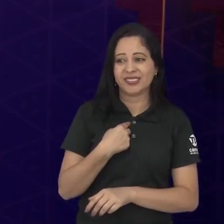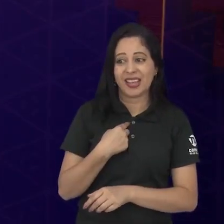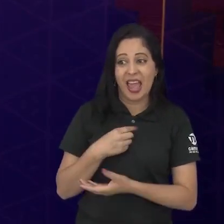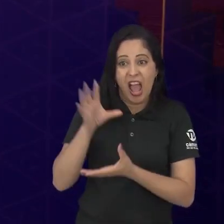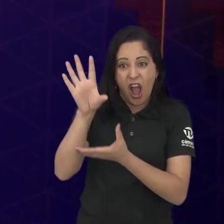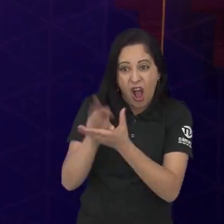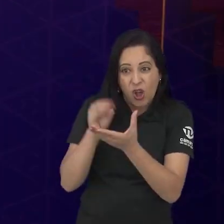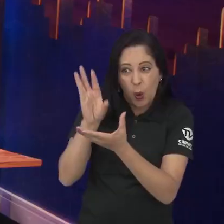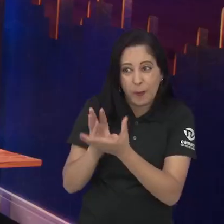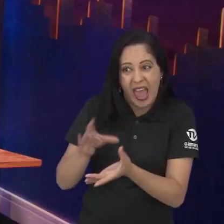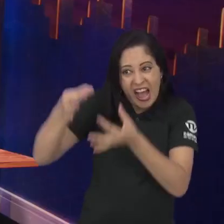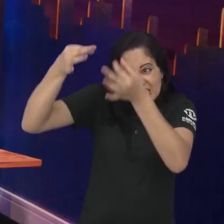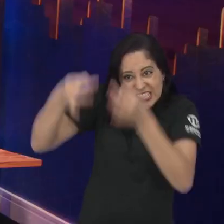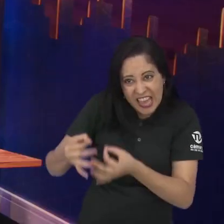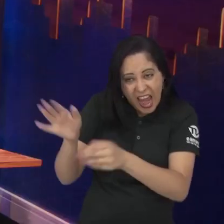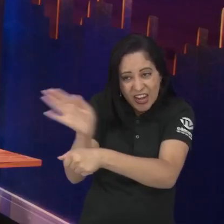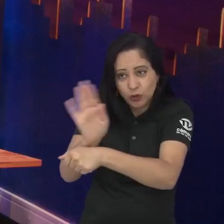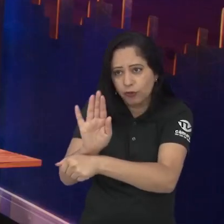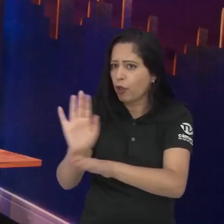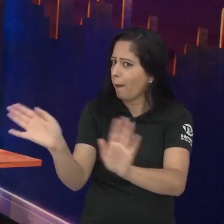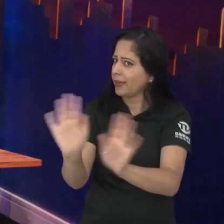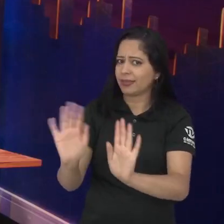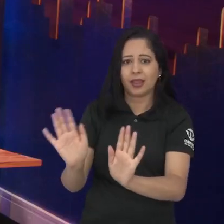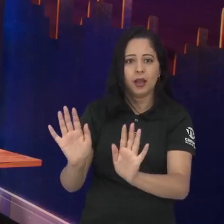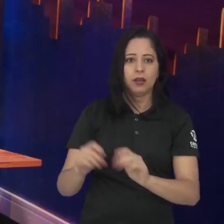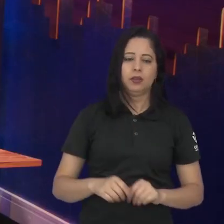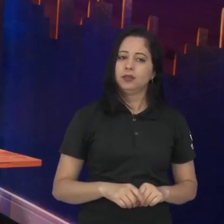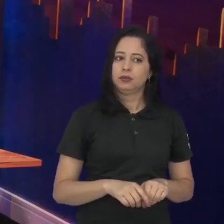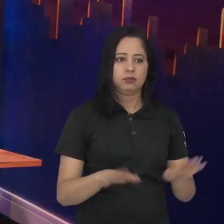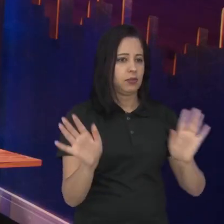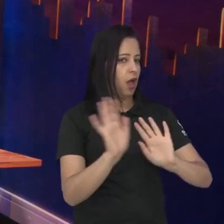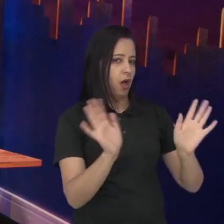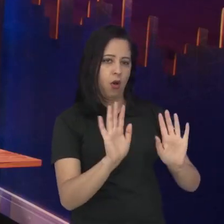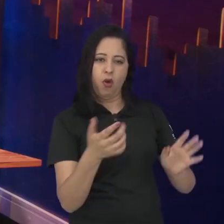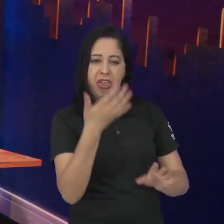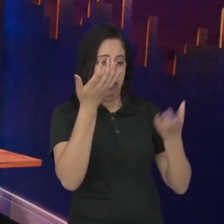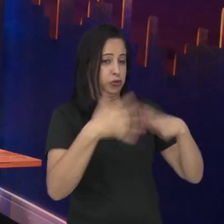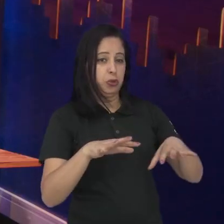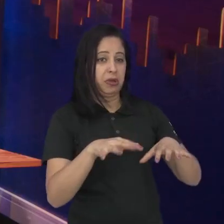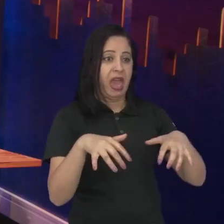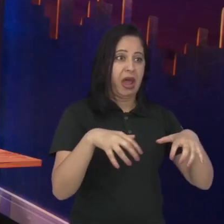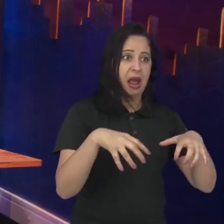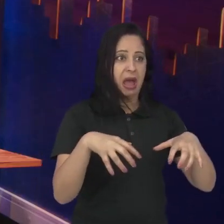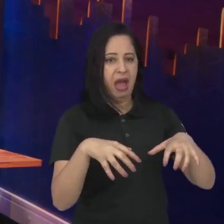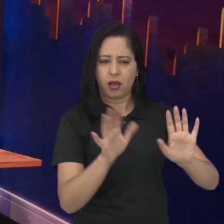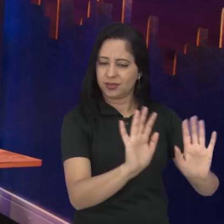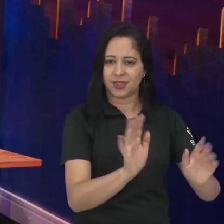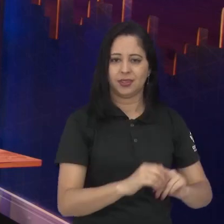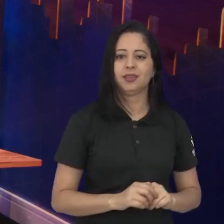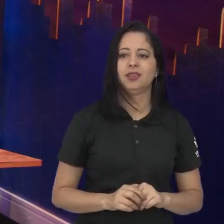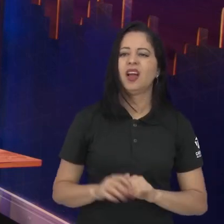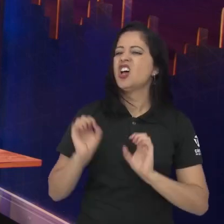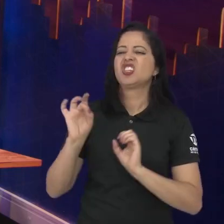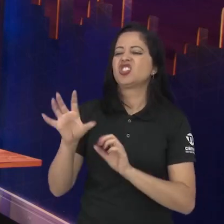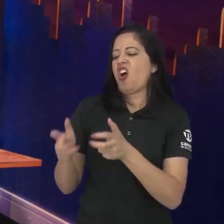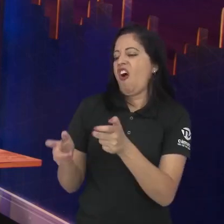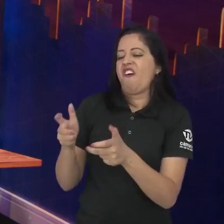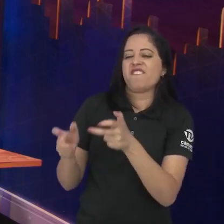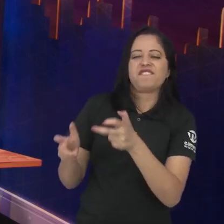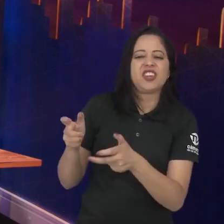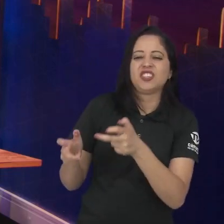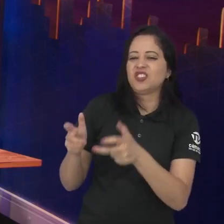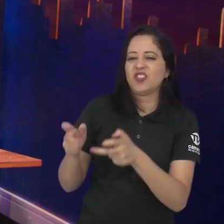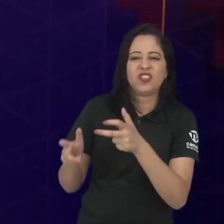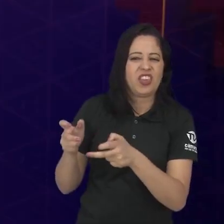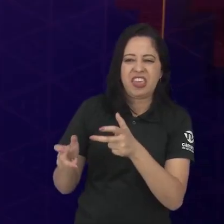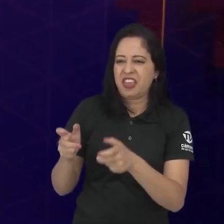ficção. Sim, exato. Não quero saber como vai ser um apocalipse zumbi, obrigada. Não, deixa que eu jogo videogame,